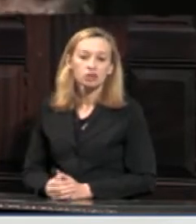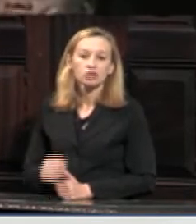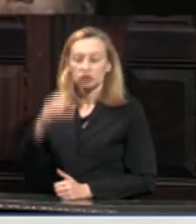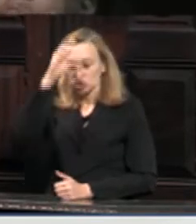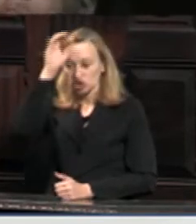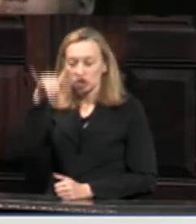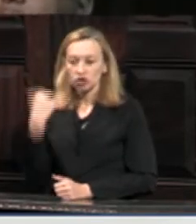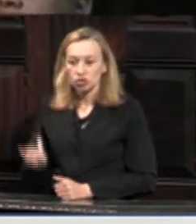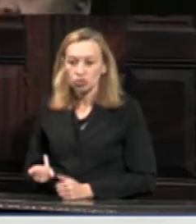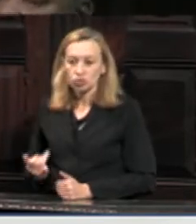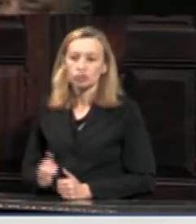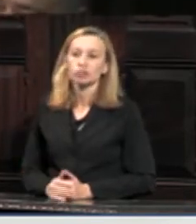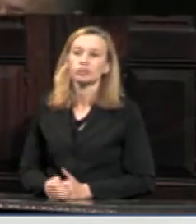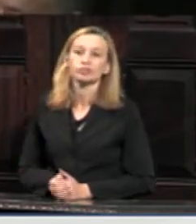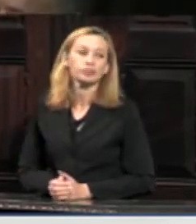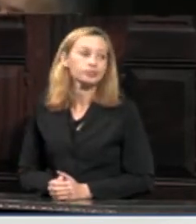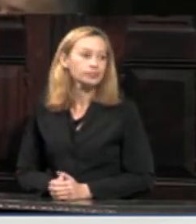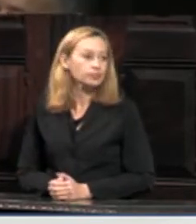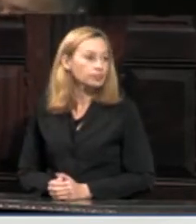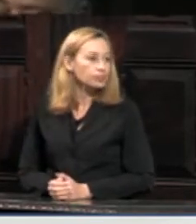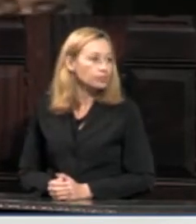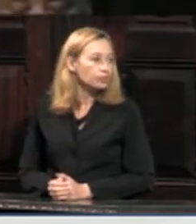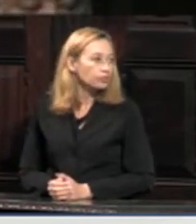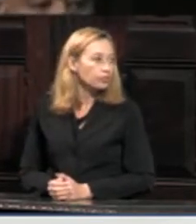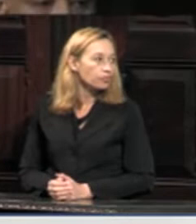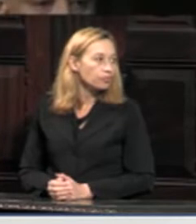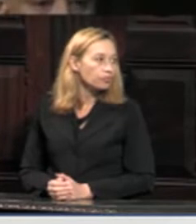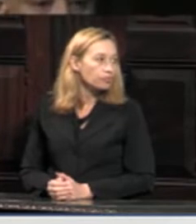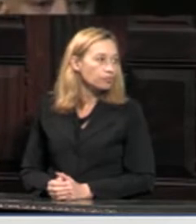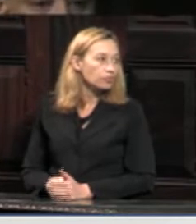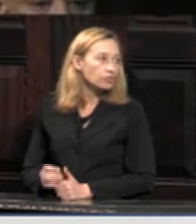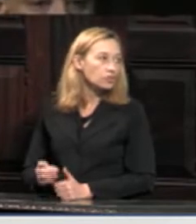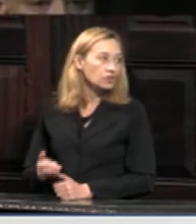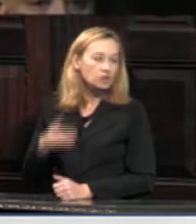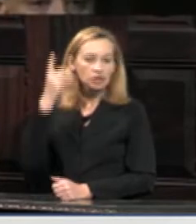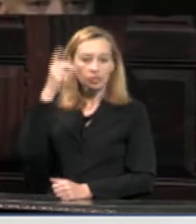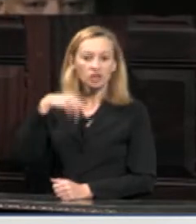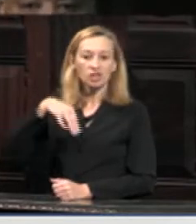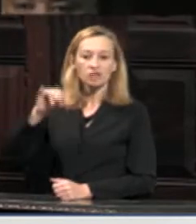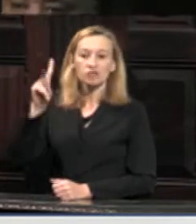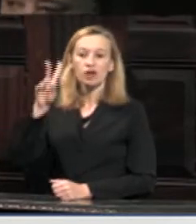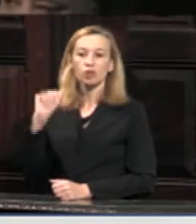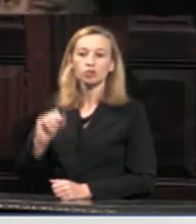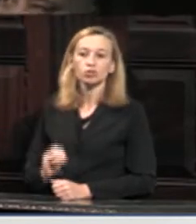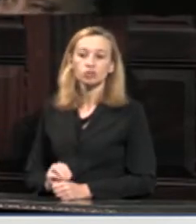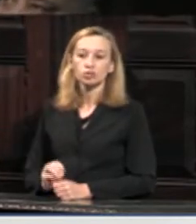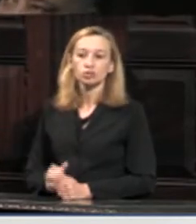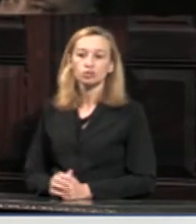Tia Ju e Lucinha. Deputado Nivaldo Mulim, bendito é o fruto.